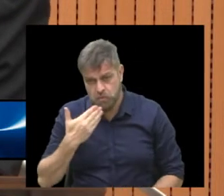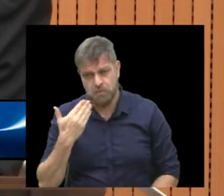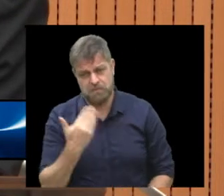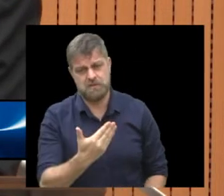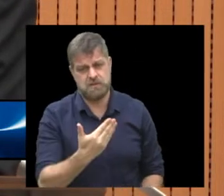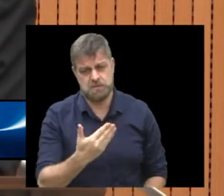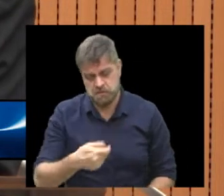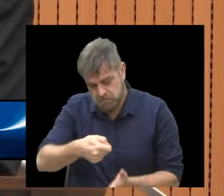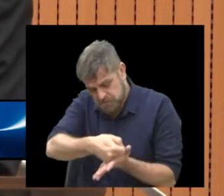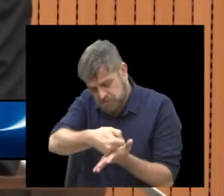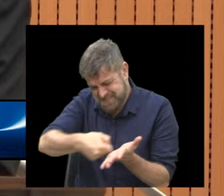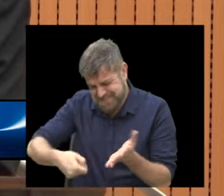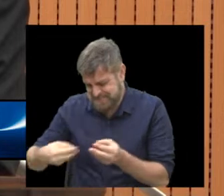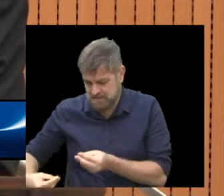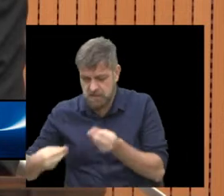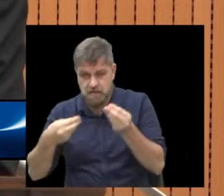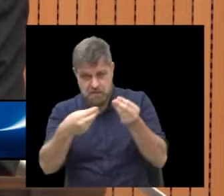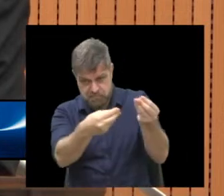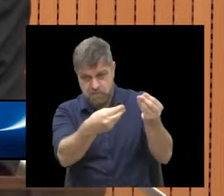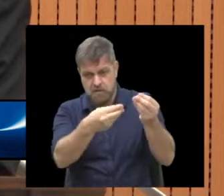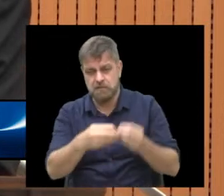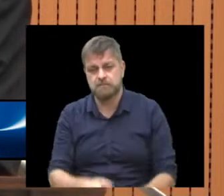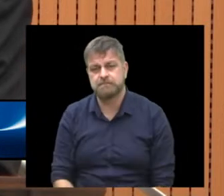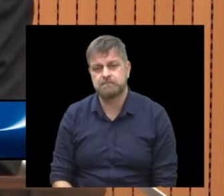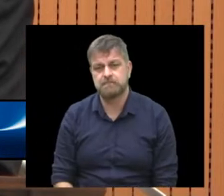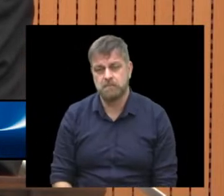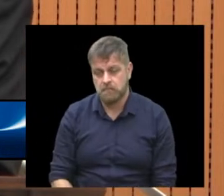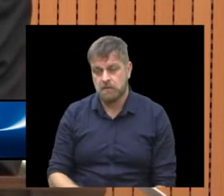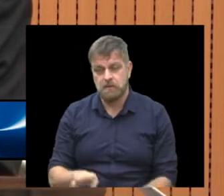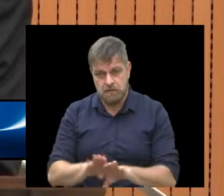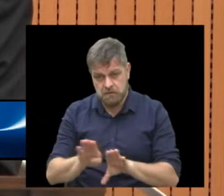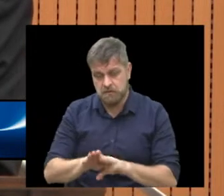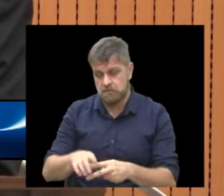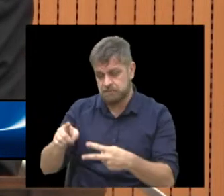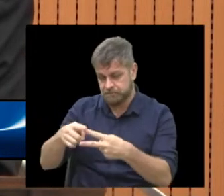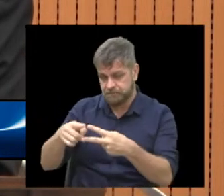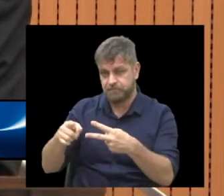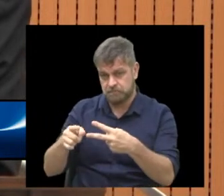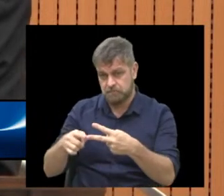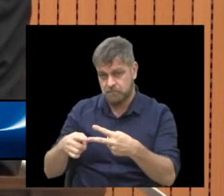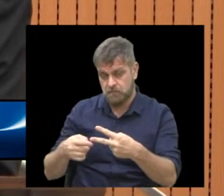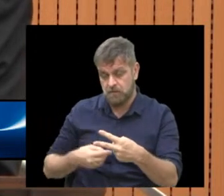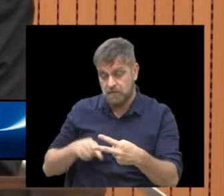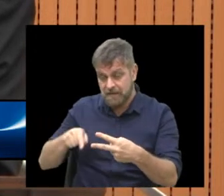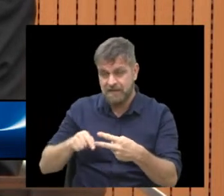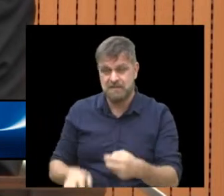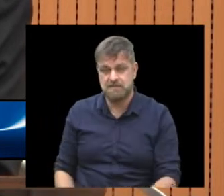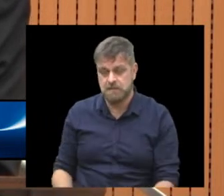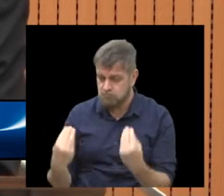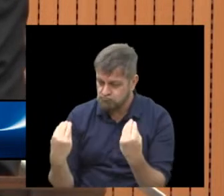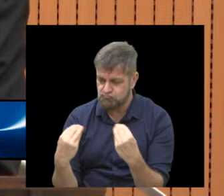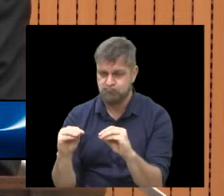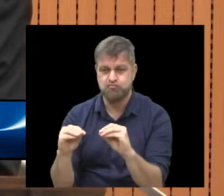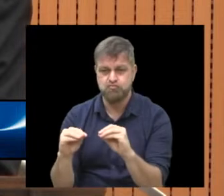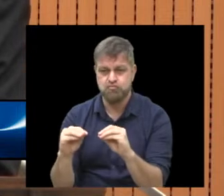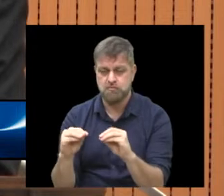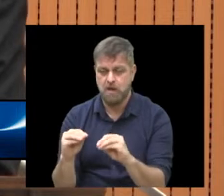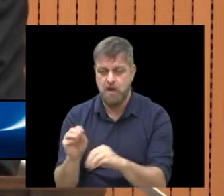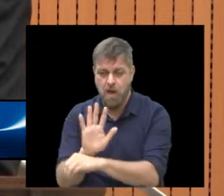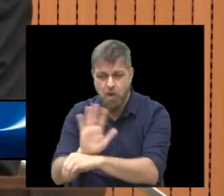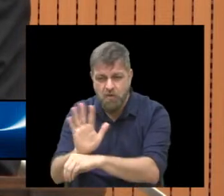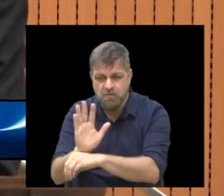solicitando por escrito e vou encaminhar ao Fanuel, a Joyce, que postaram esse vídeo mostrando a